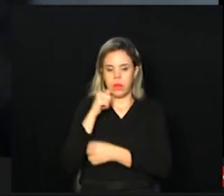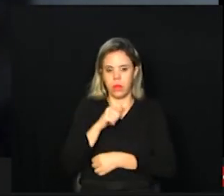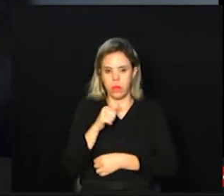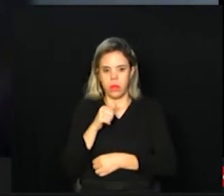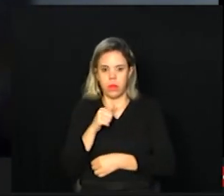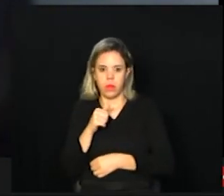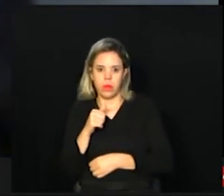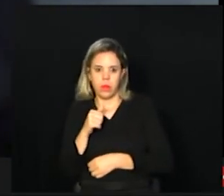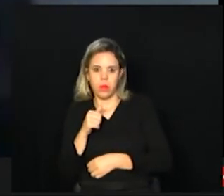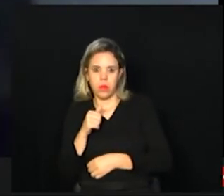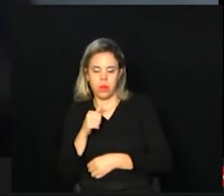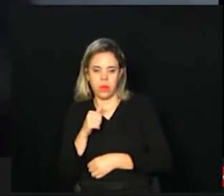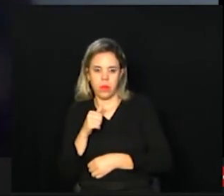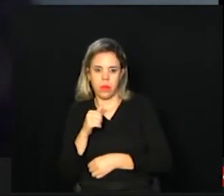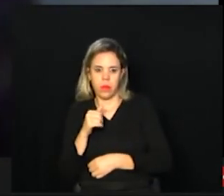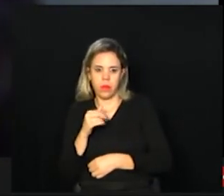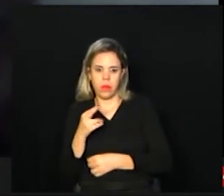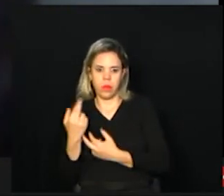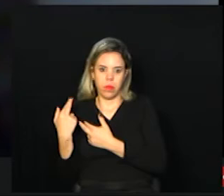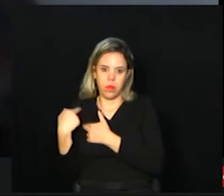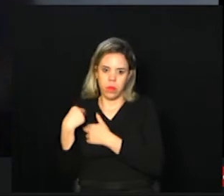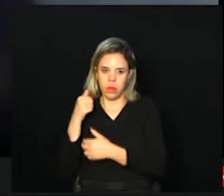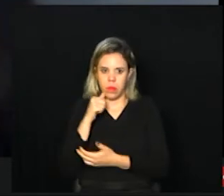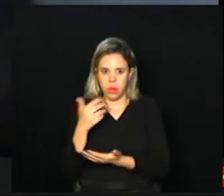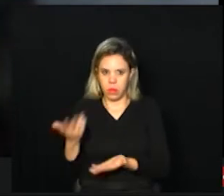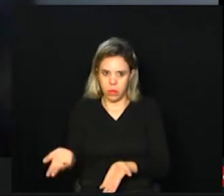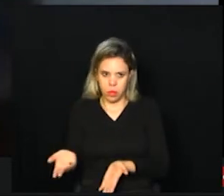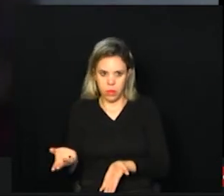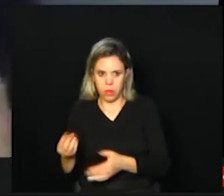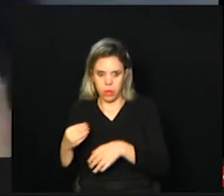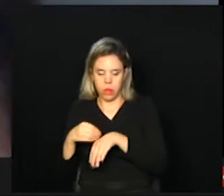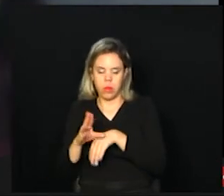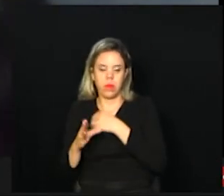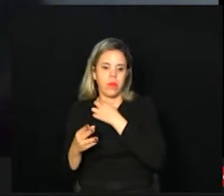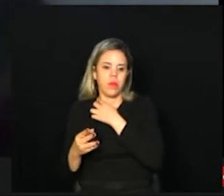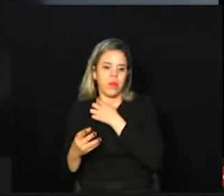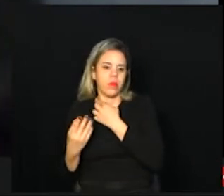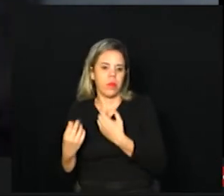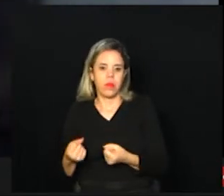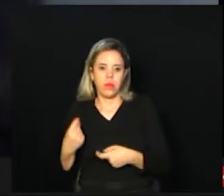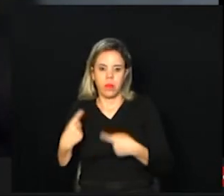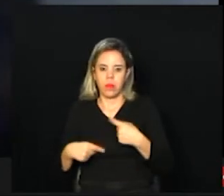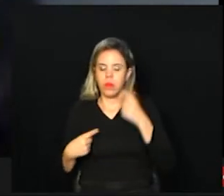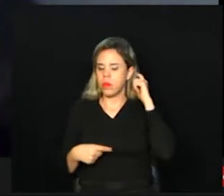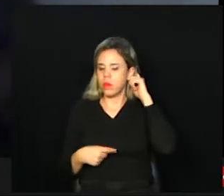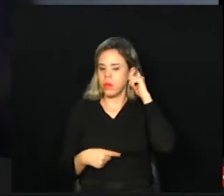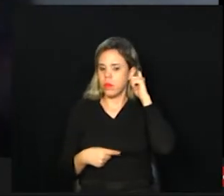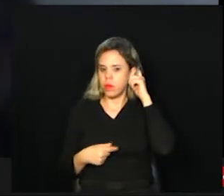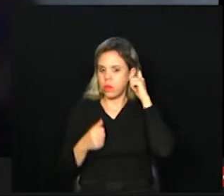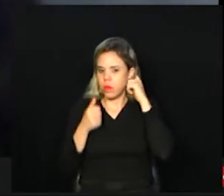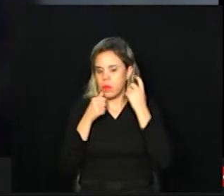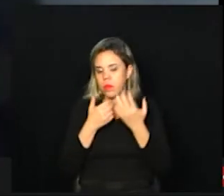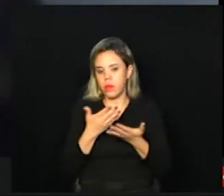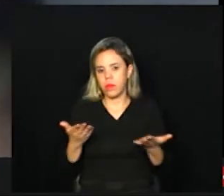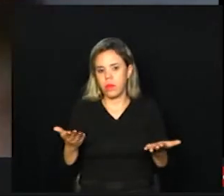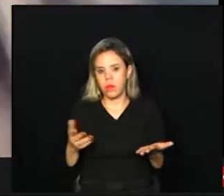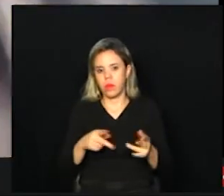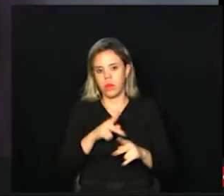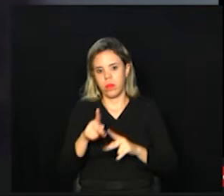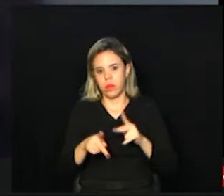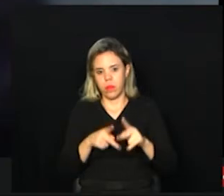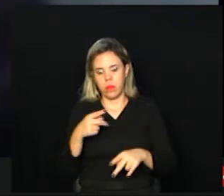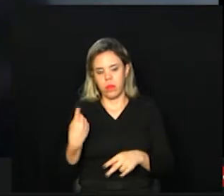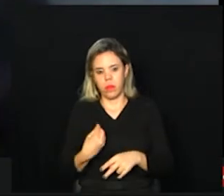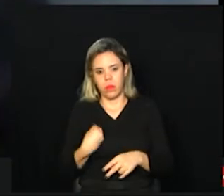mulheres. E se estão na responsabilidade das mulheres, nós precisamos discutir com essas mulheres, que pessoas que nós